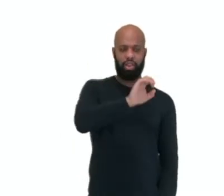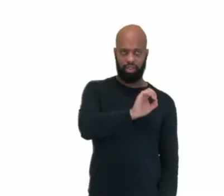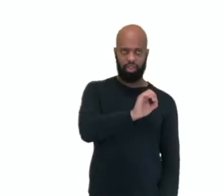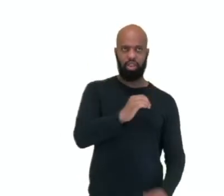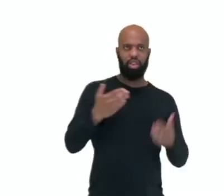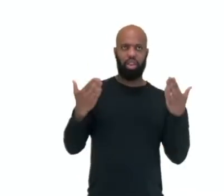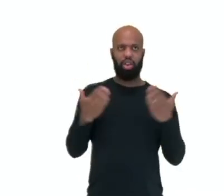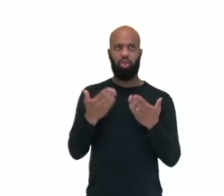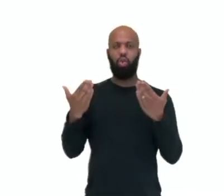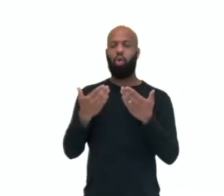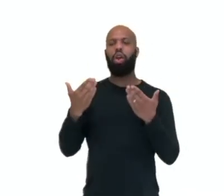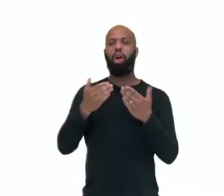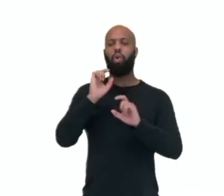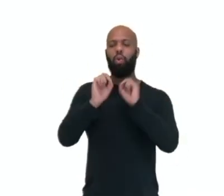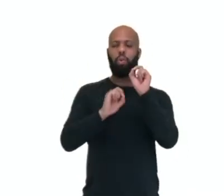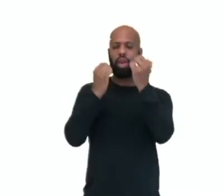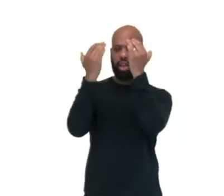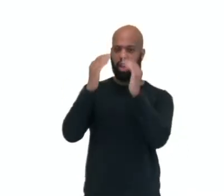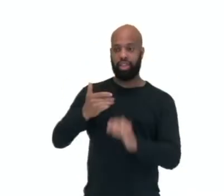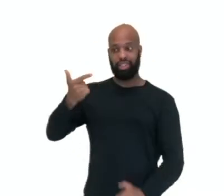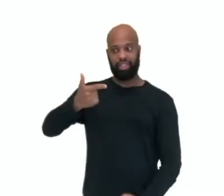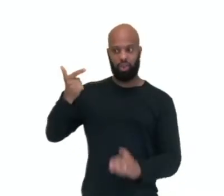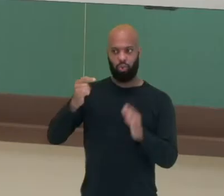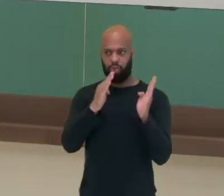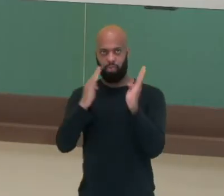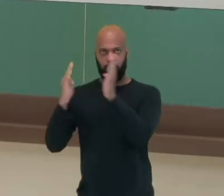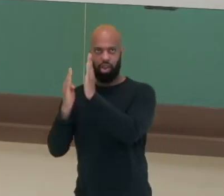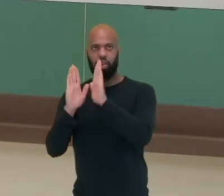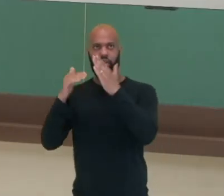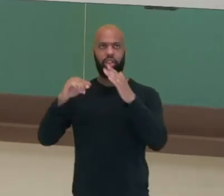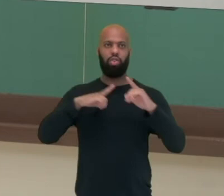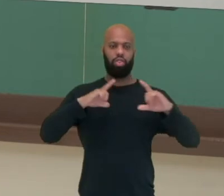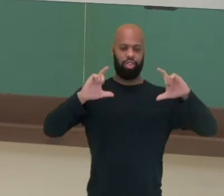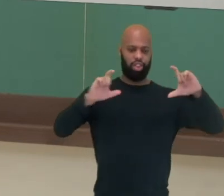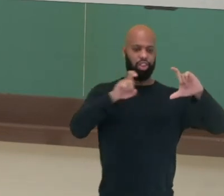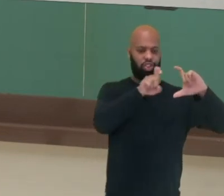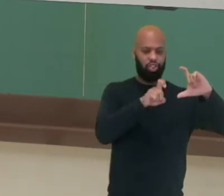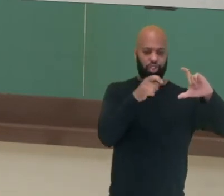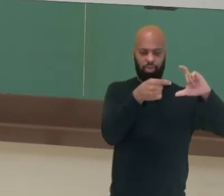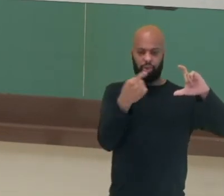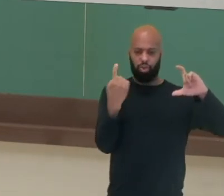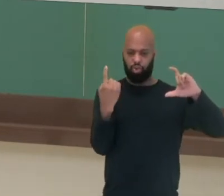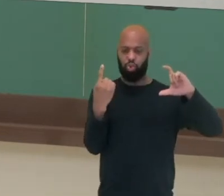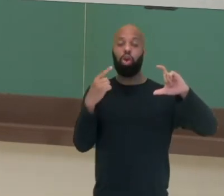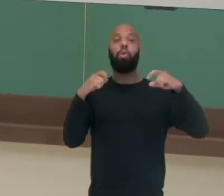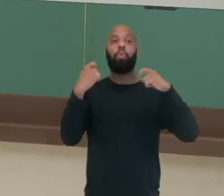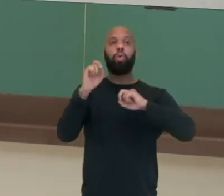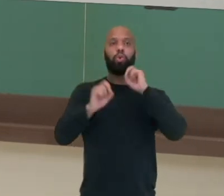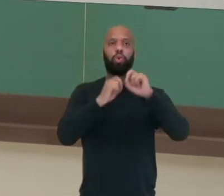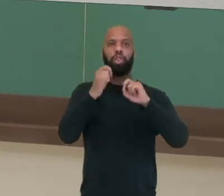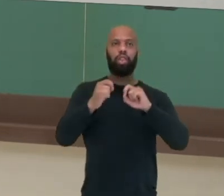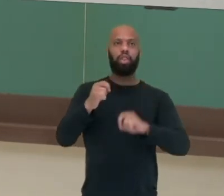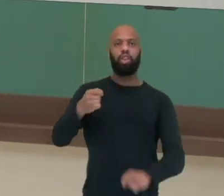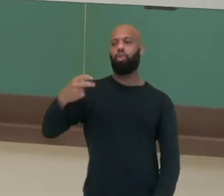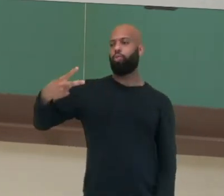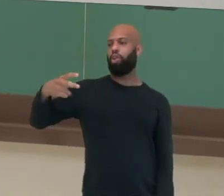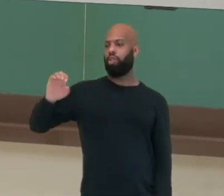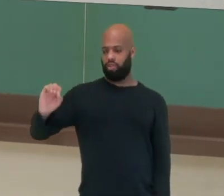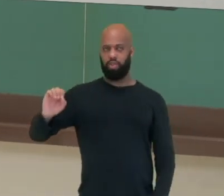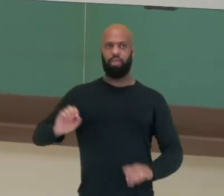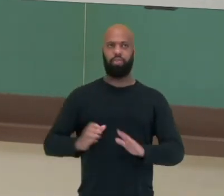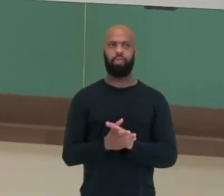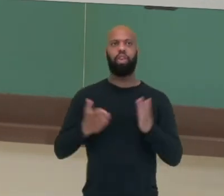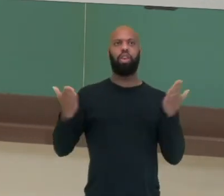daqui apenas. Então, x menos 1 é maior do que zero. O x tem que ser maior do que 1. Aplicando